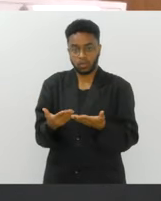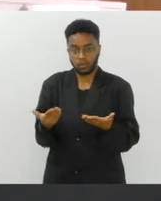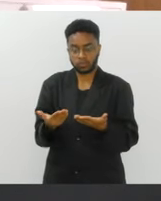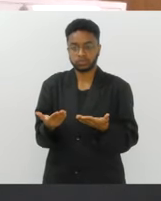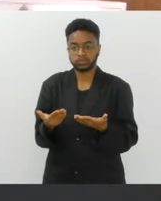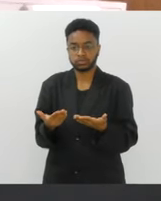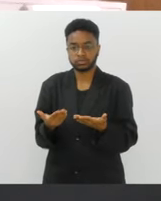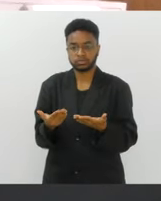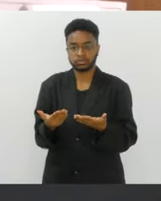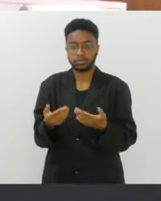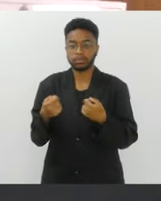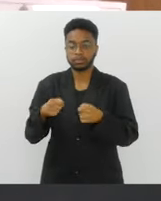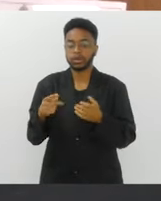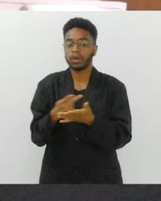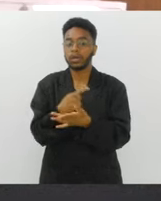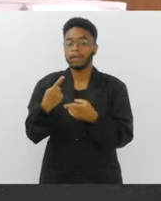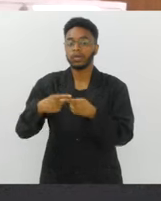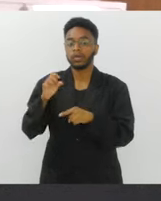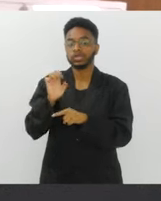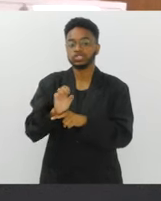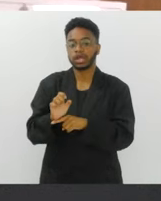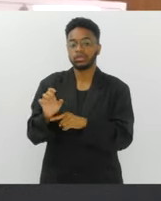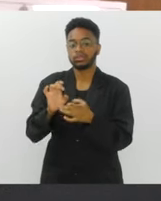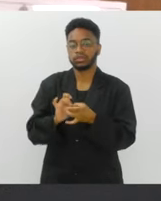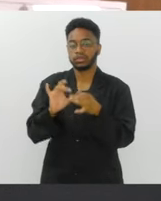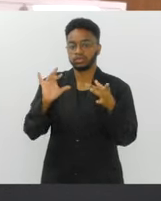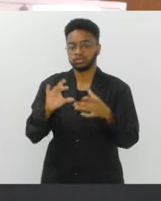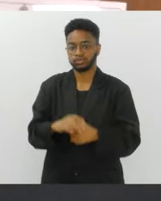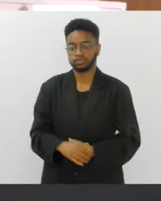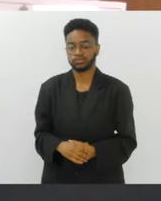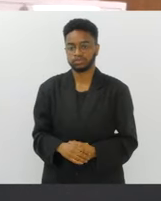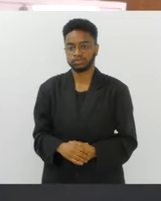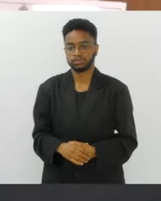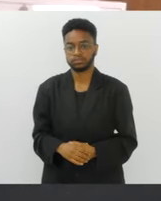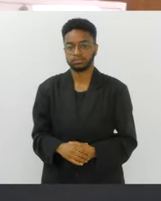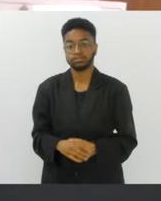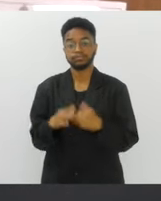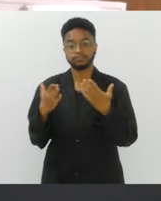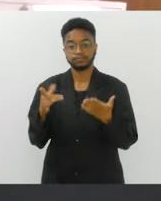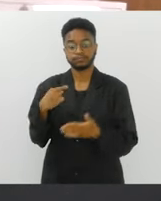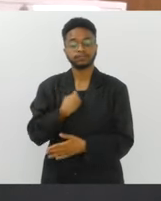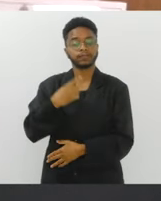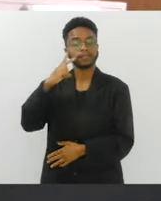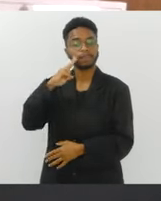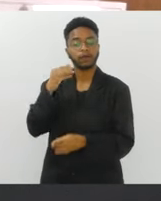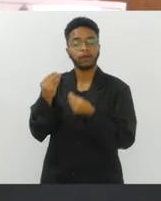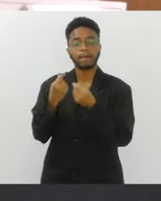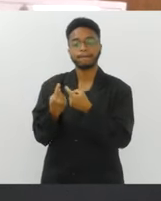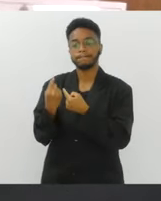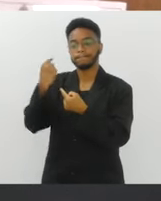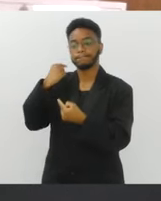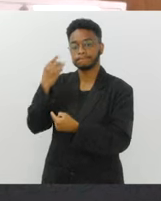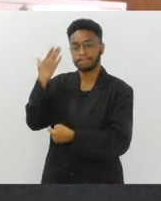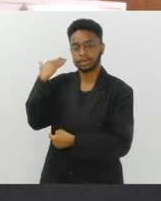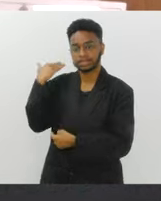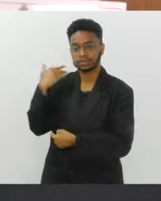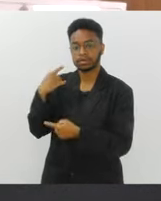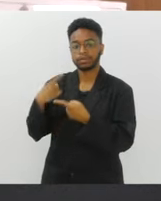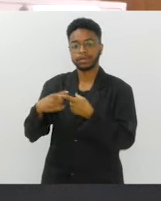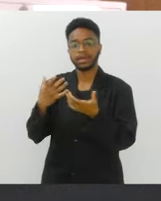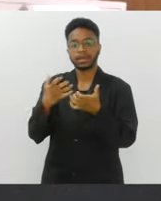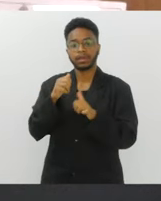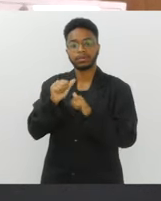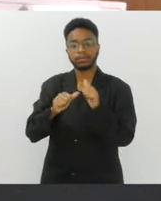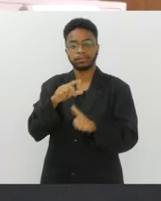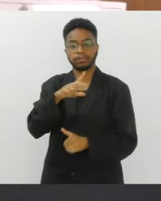dia porque o Estado deixou acontecer isso. Está lembrando do passado, quando quiseram privatizar a